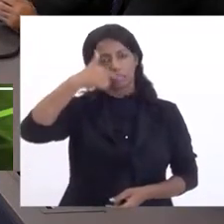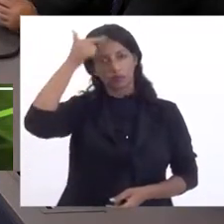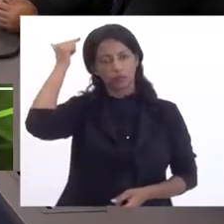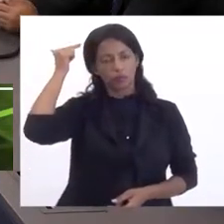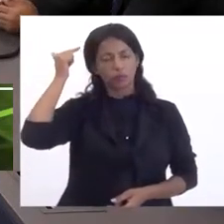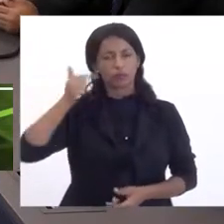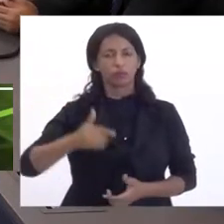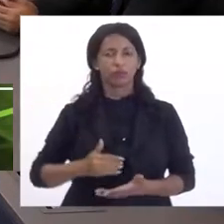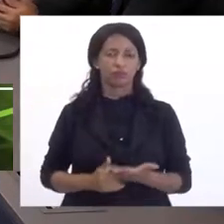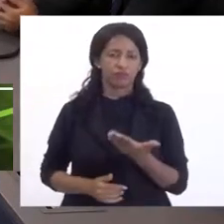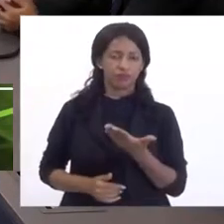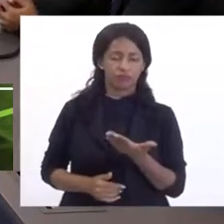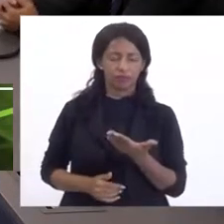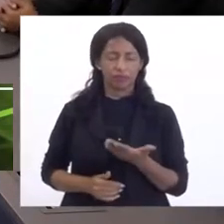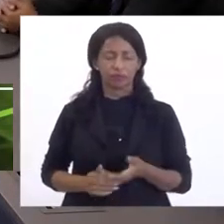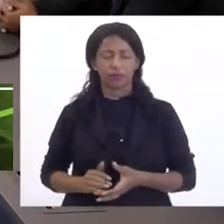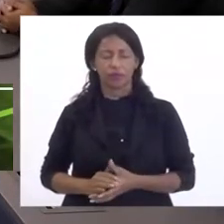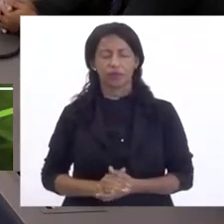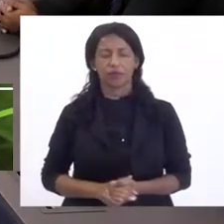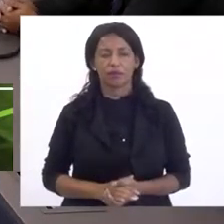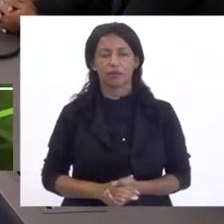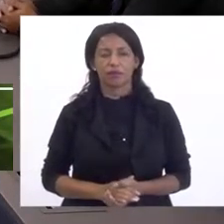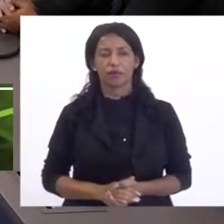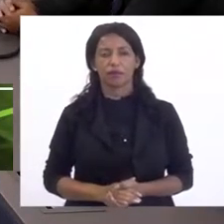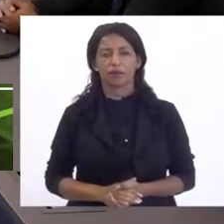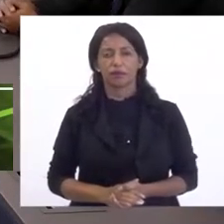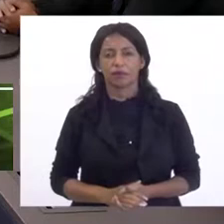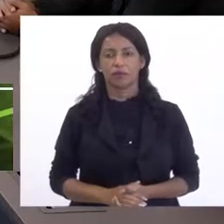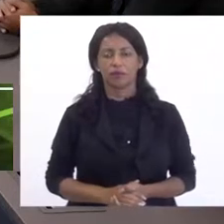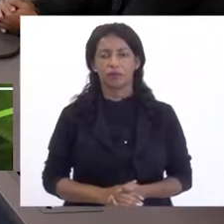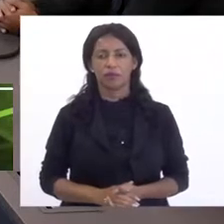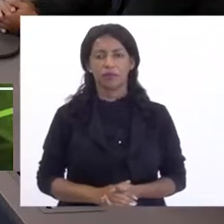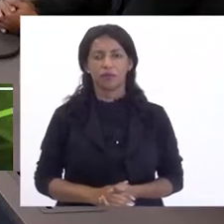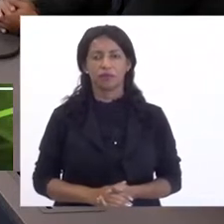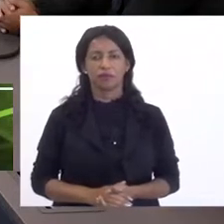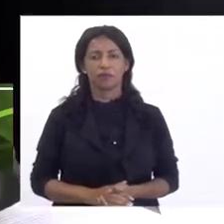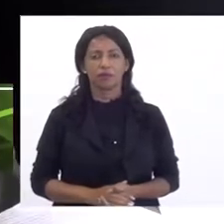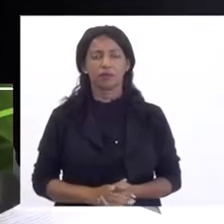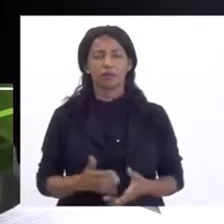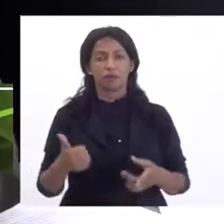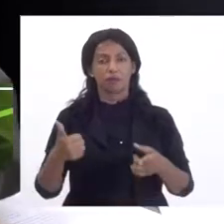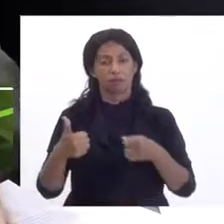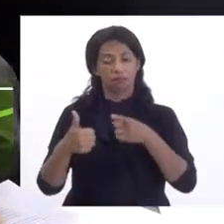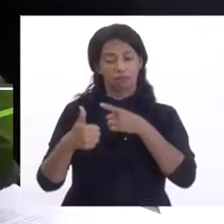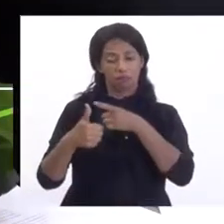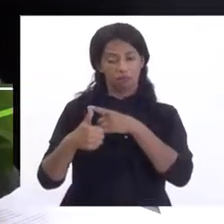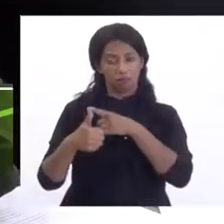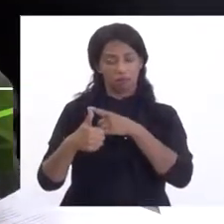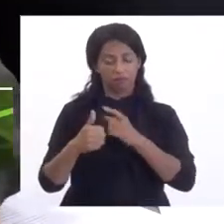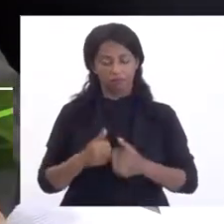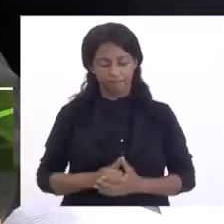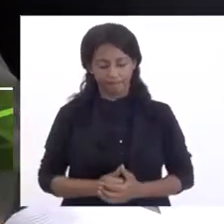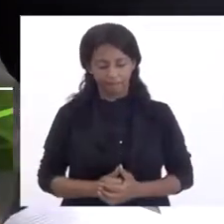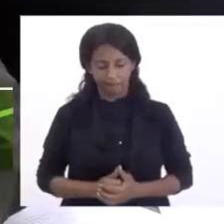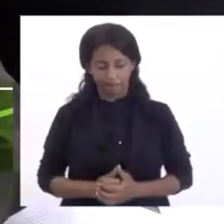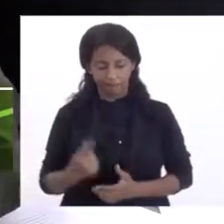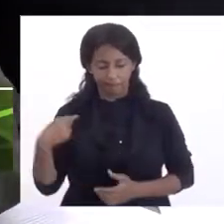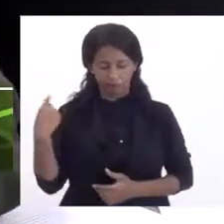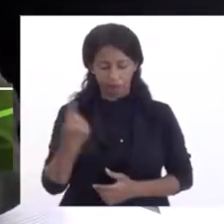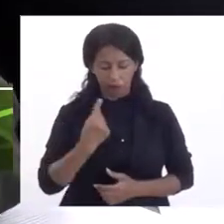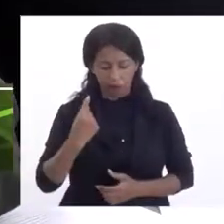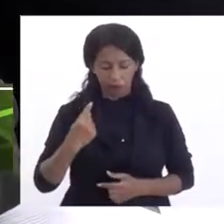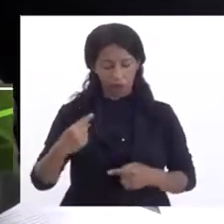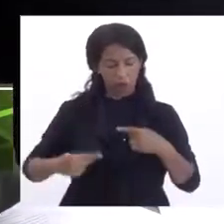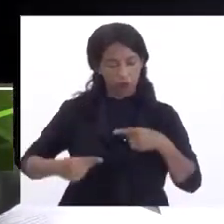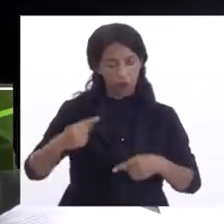orador inscrito, o nome do deputado Luiz Paulo. Queria registrar, senhor presidente, que nós estamos discutindo